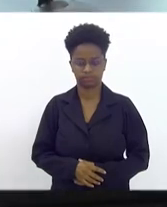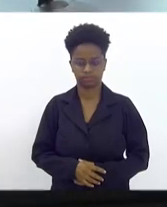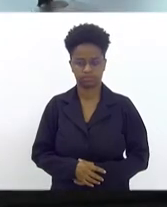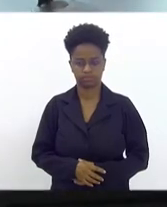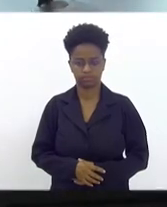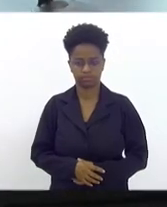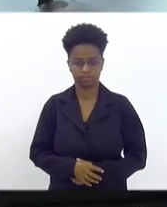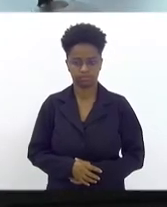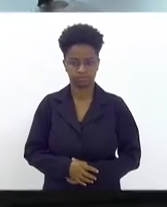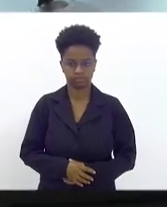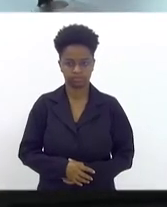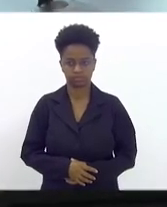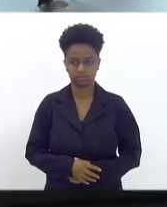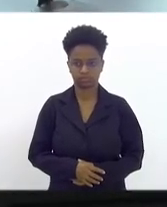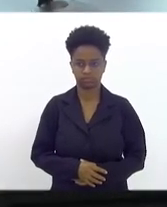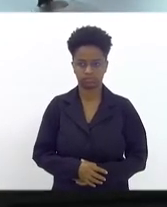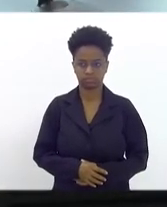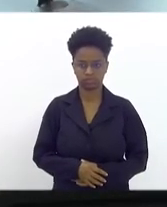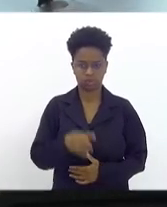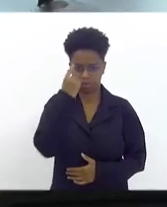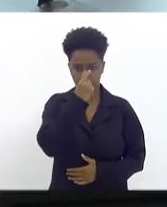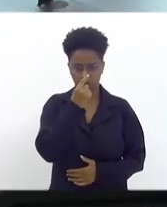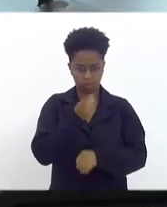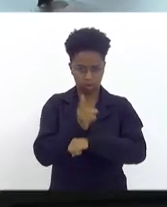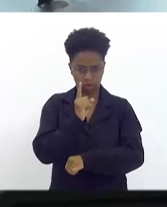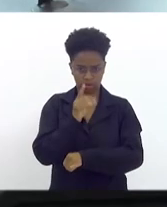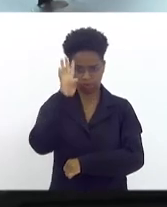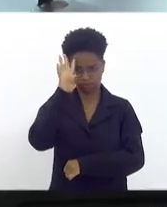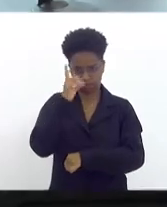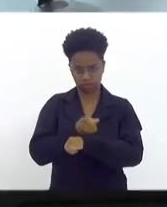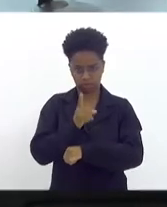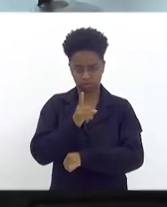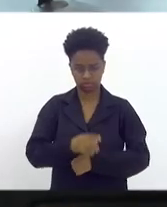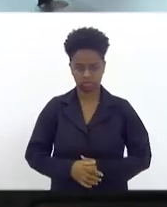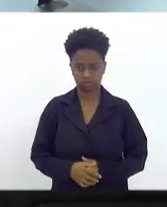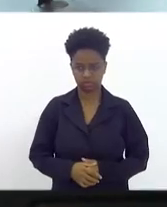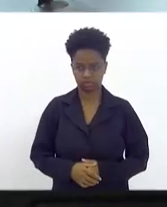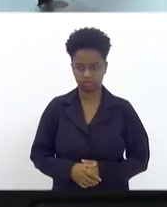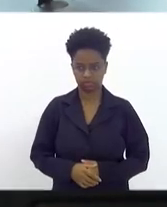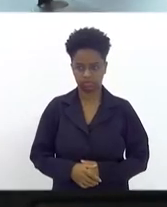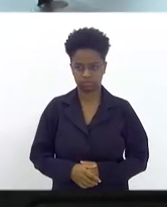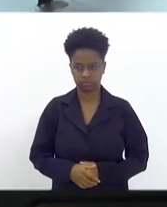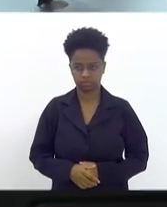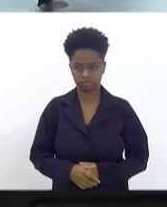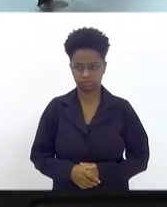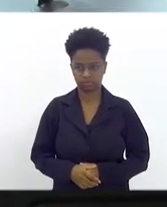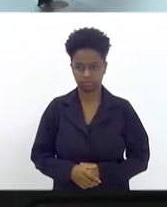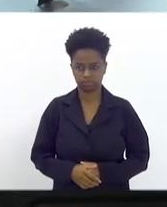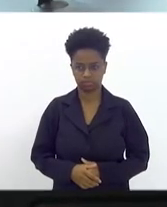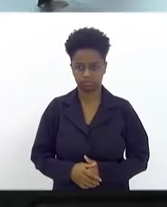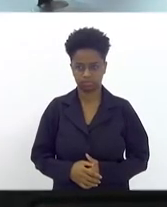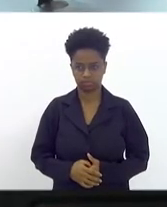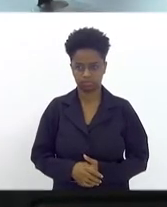botar uma hora? Tá bom, uma hora então, quarta-feira uma hora. Aí de repente escalona, porque você vai ter que parar três por causa do plenário.